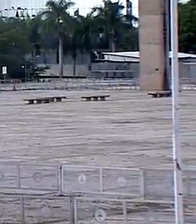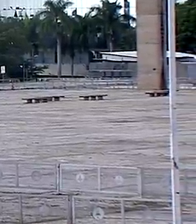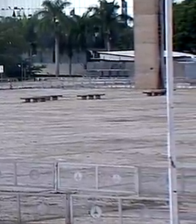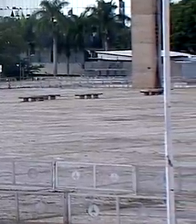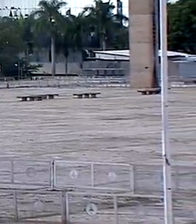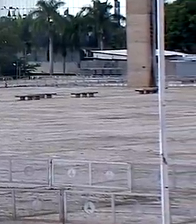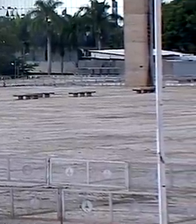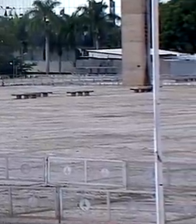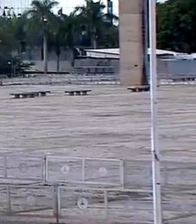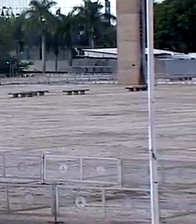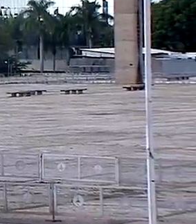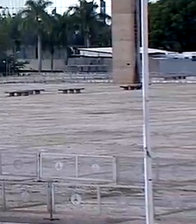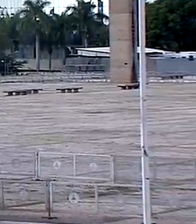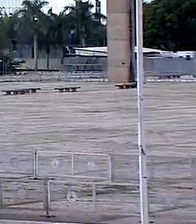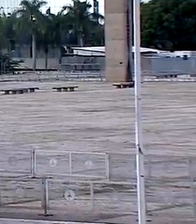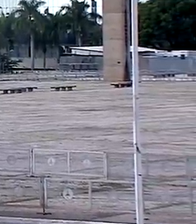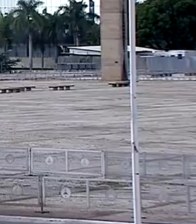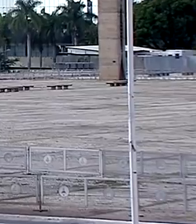E aí